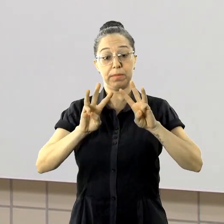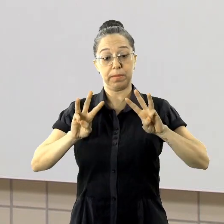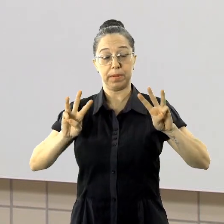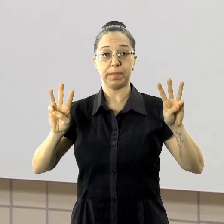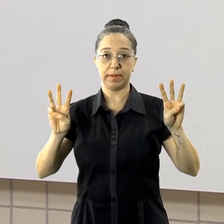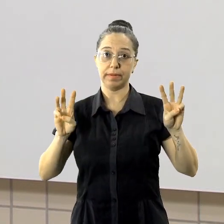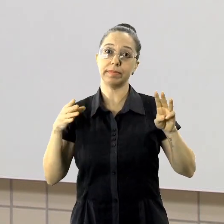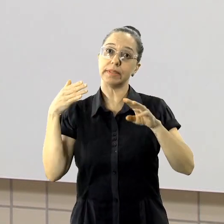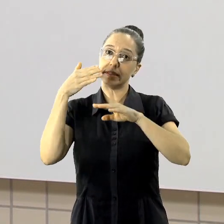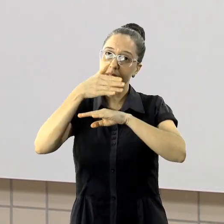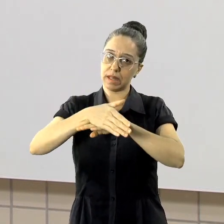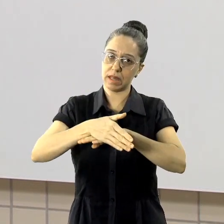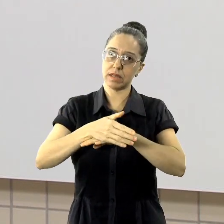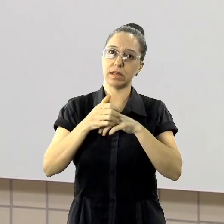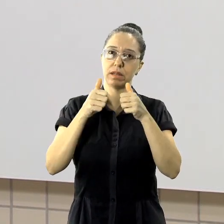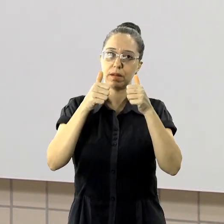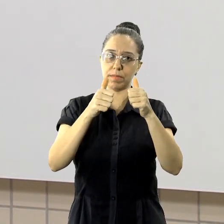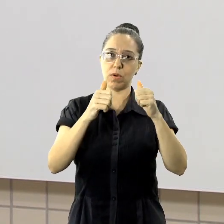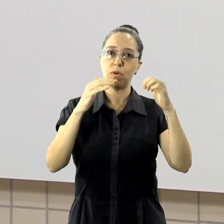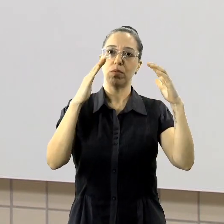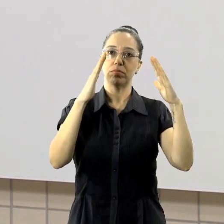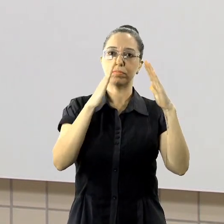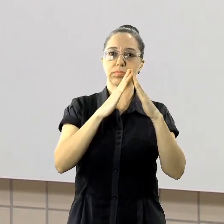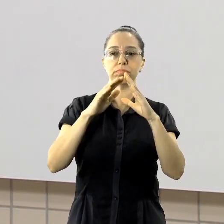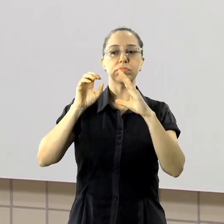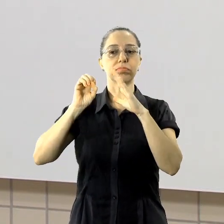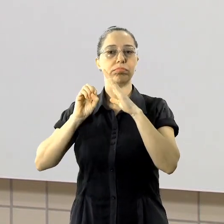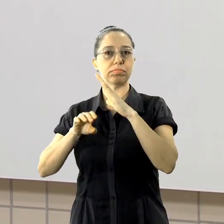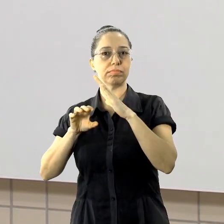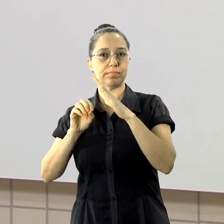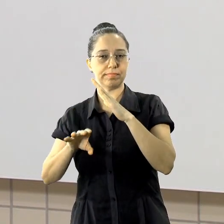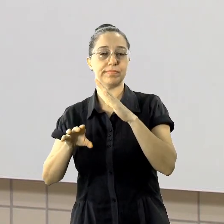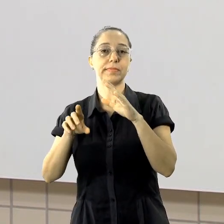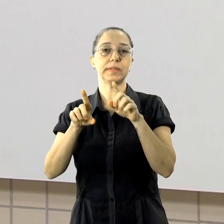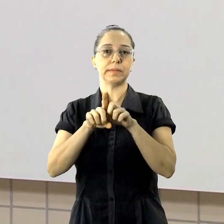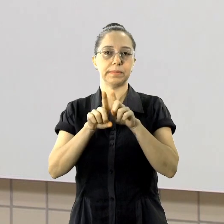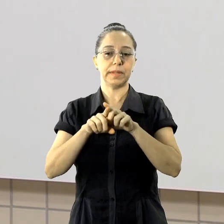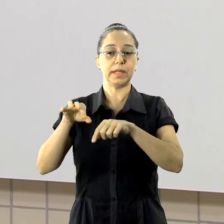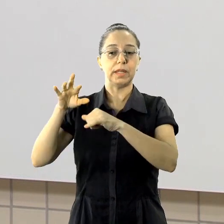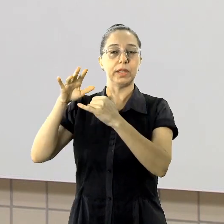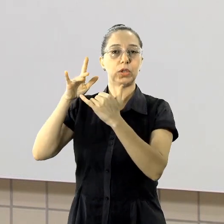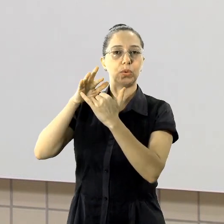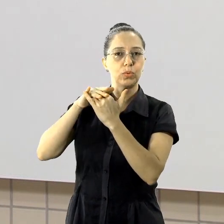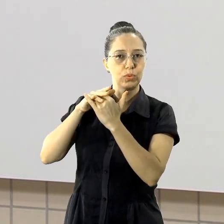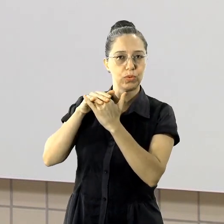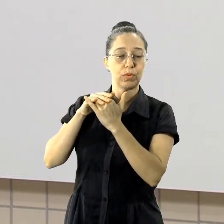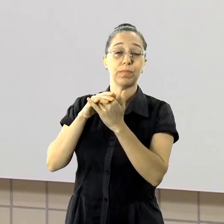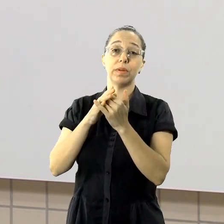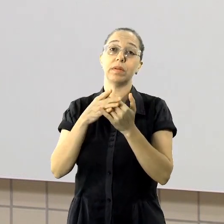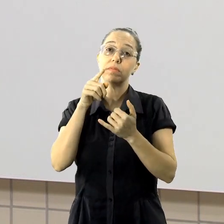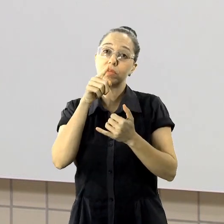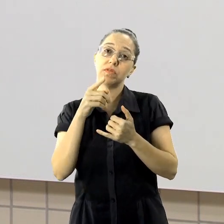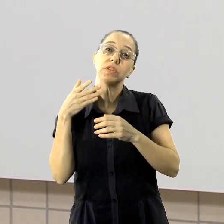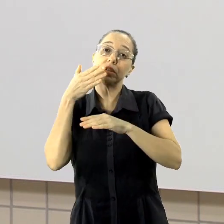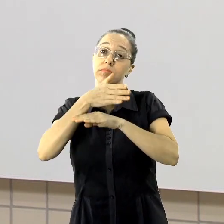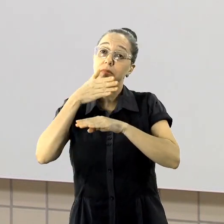Palmas Homeschool lá no canal do YouTube. Acesse também a nossa plataforma do